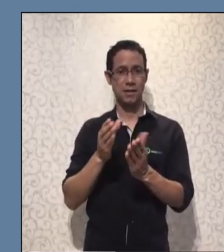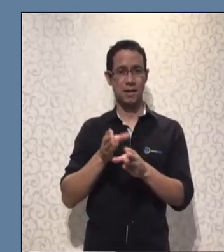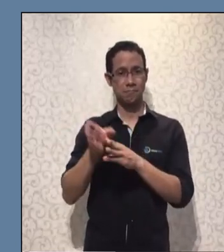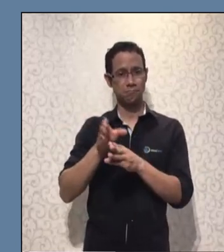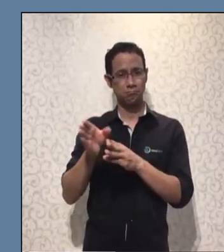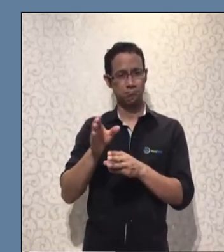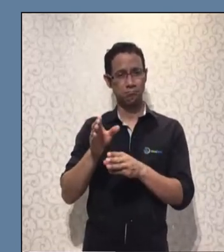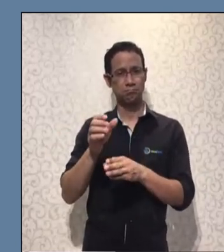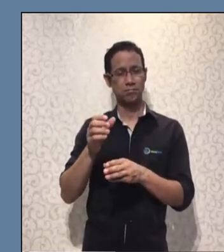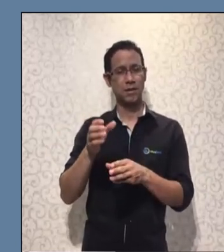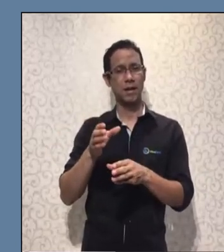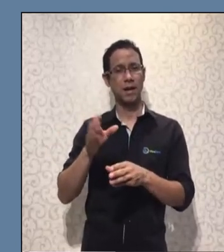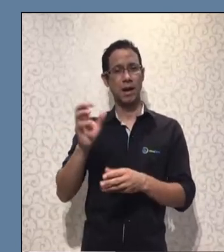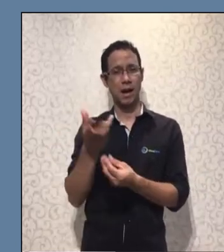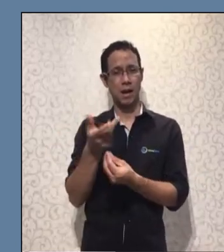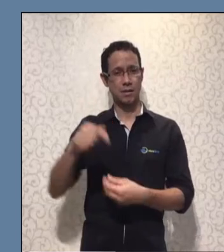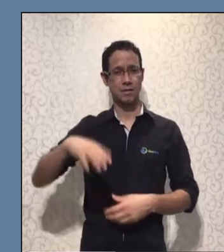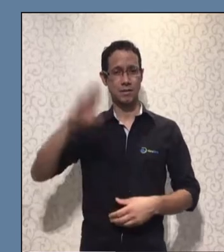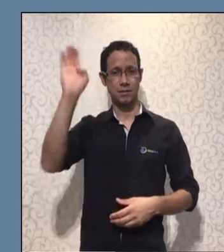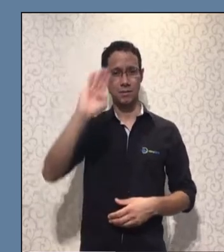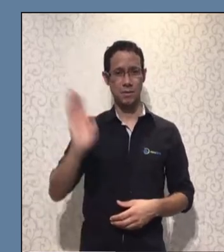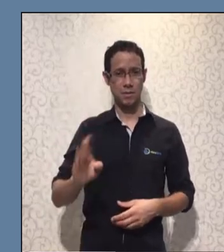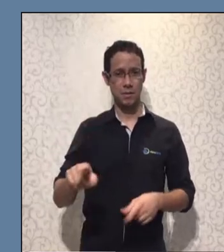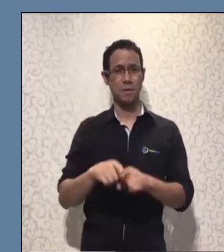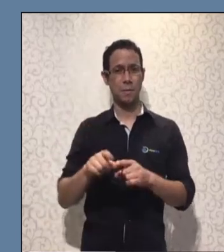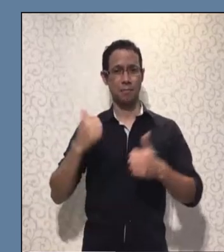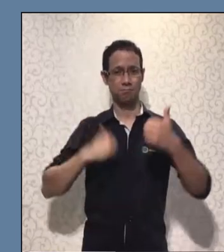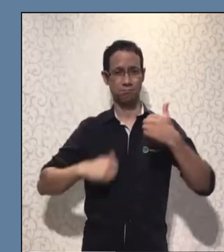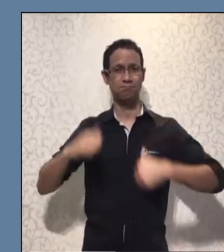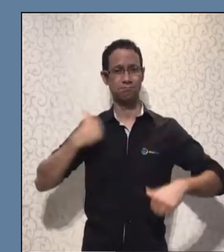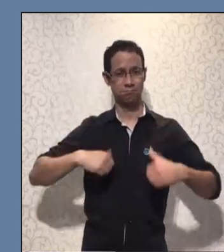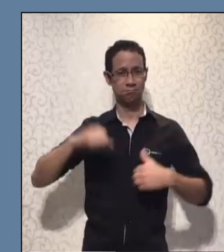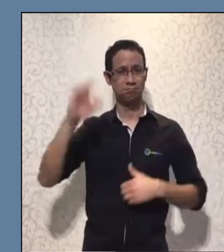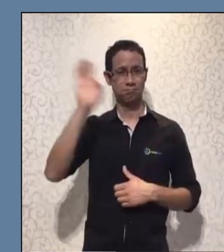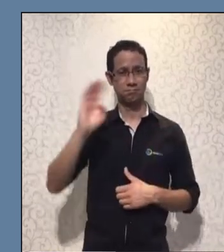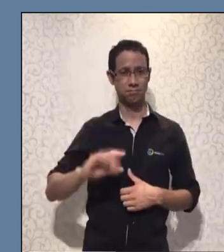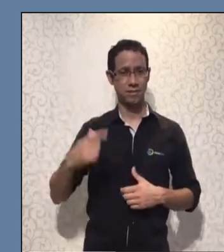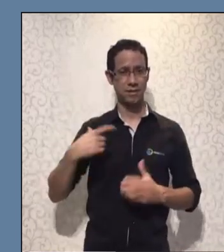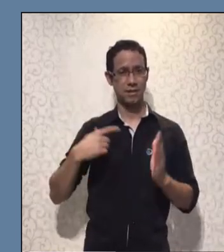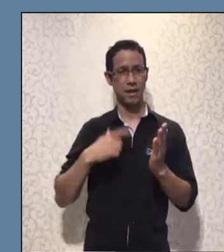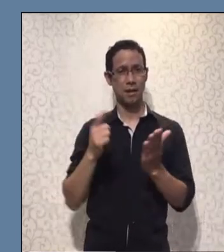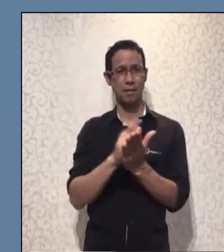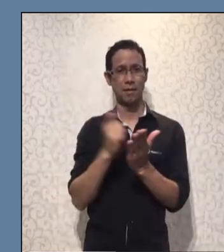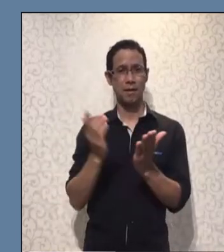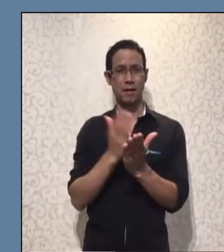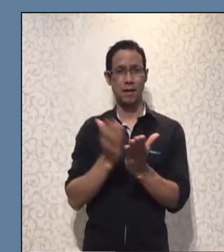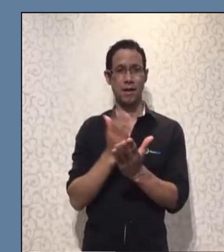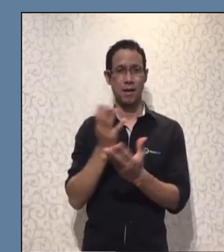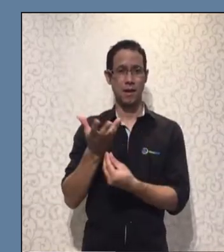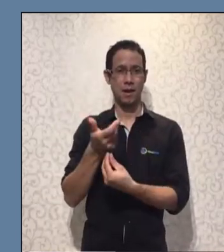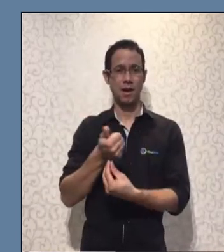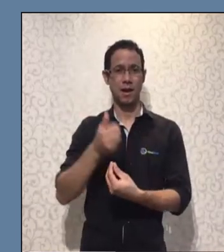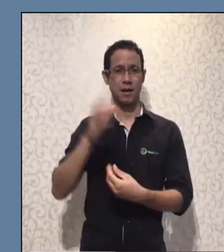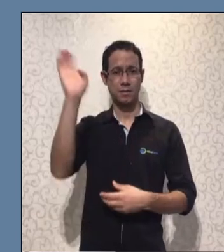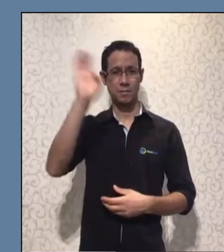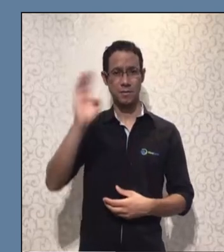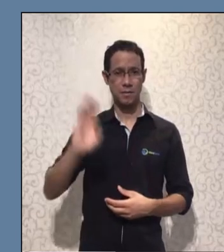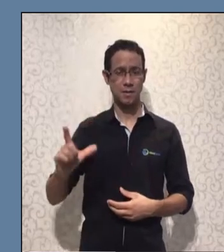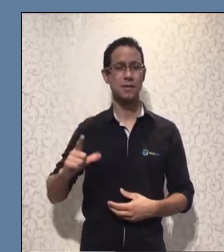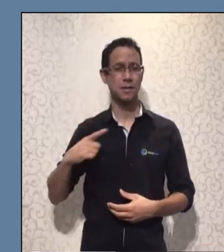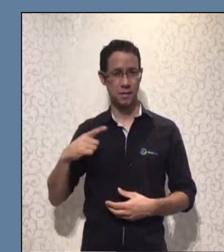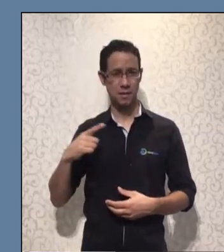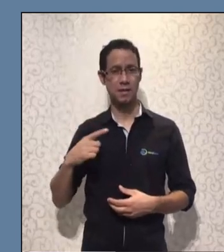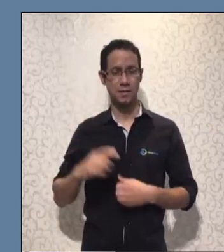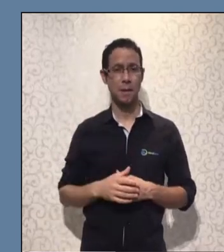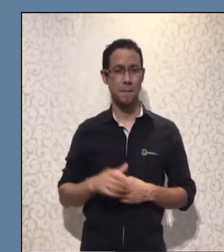artistas brasileiros. Responsável pela coluna Conversa de Bar no site da revista Arte Brasileiros. A mediação desse